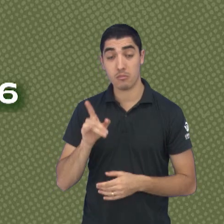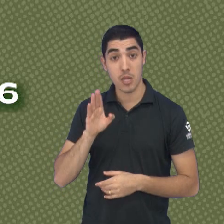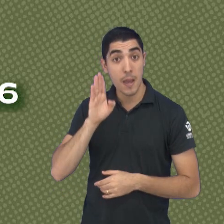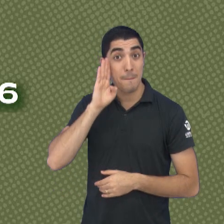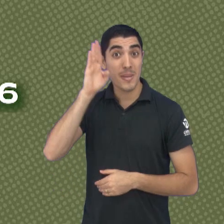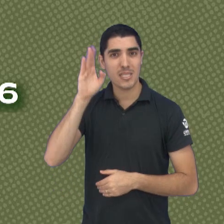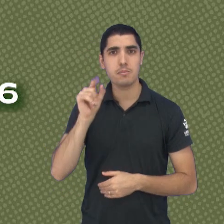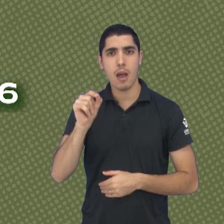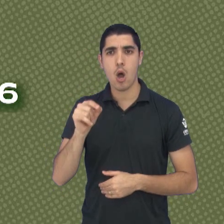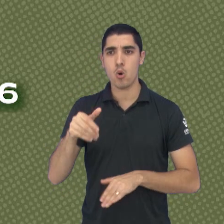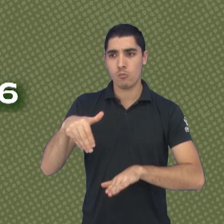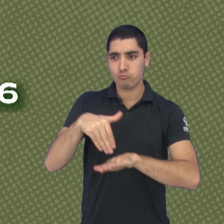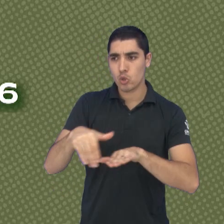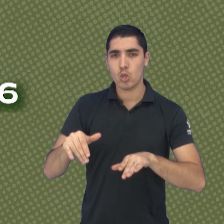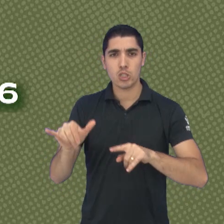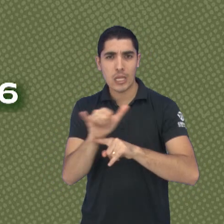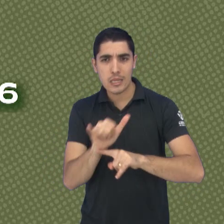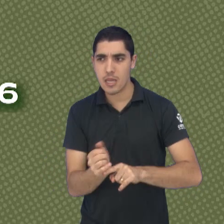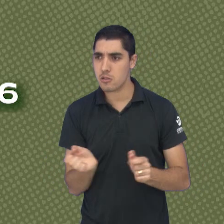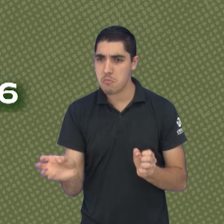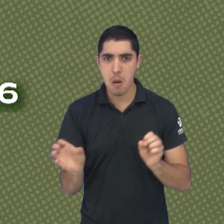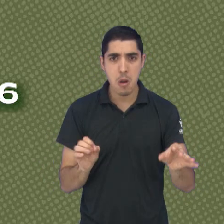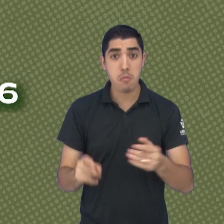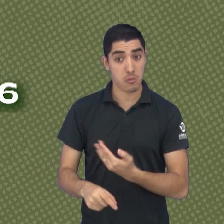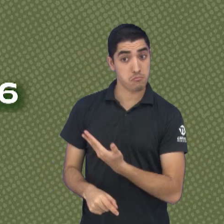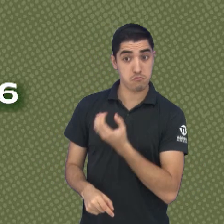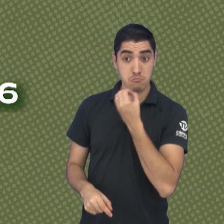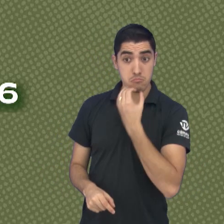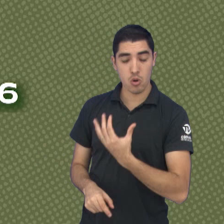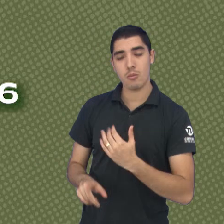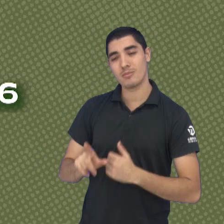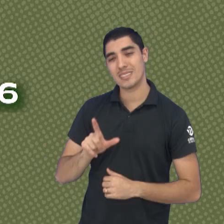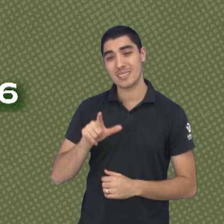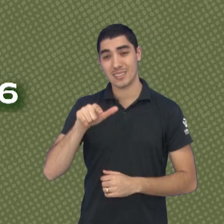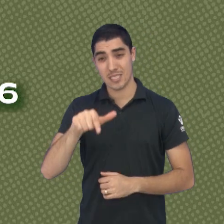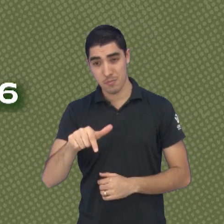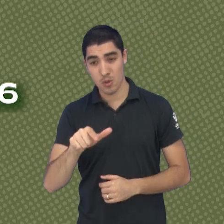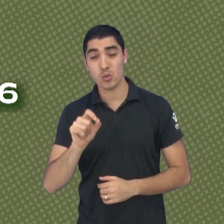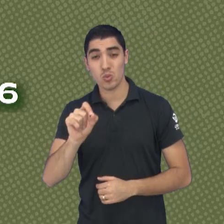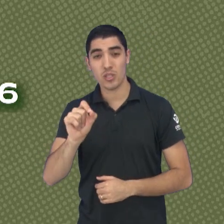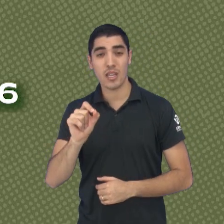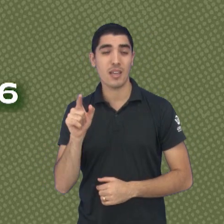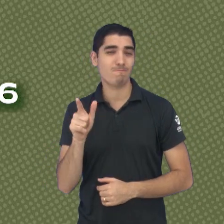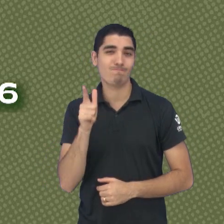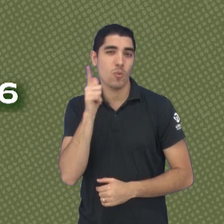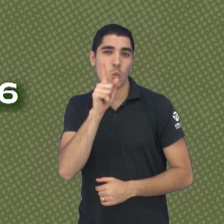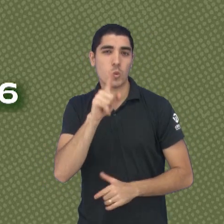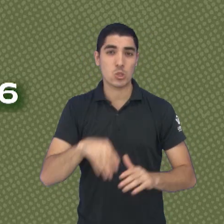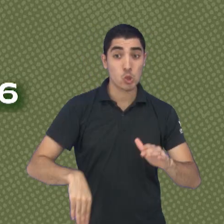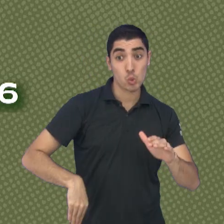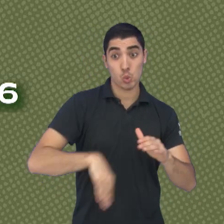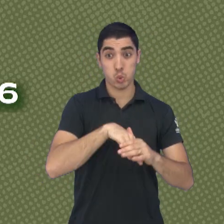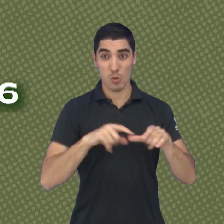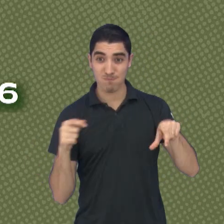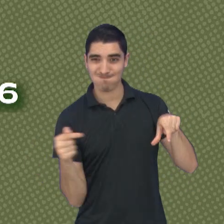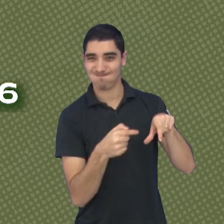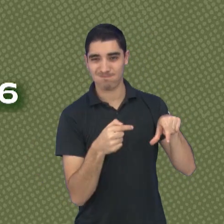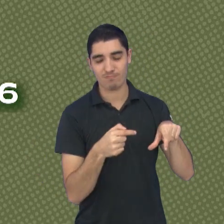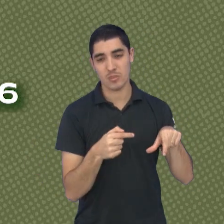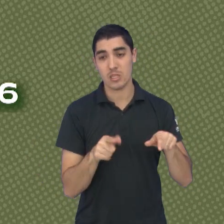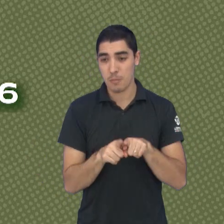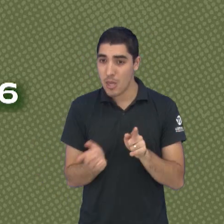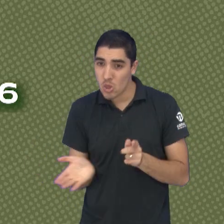principais ações ofensivas do time, mas apresentou dificuldades de finalização e passe, terminando